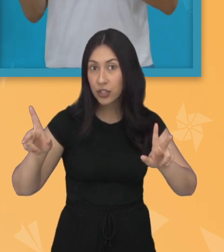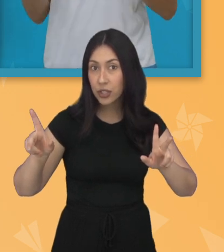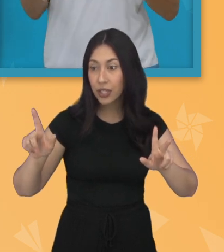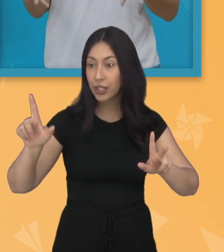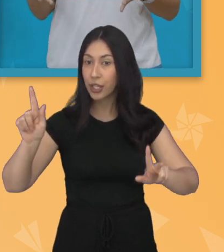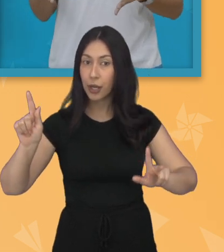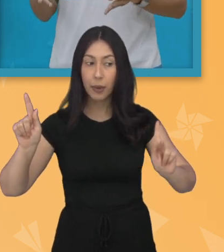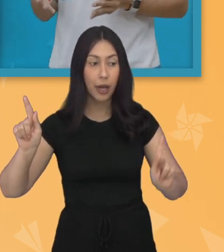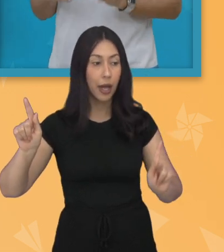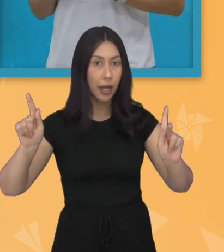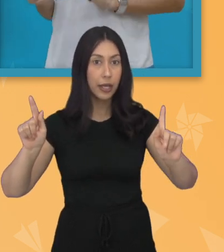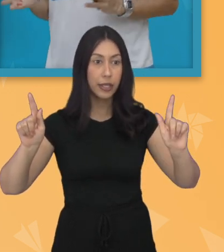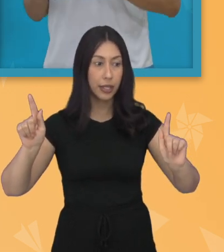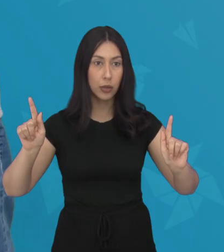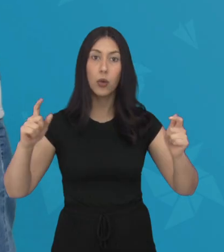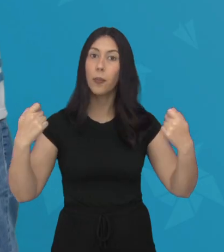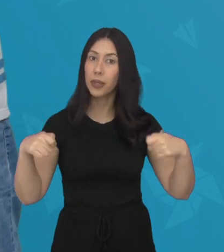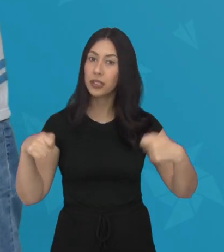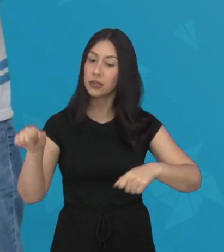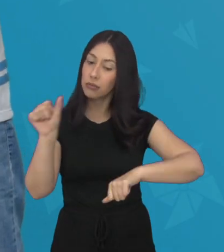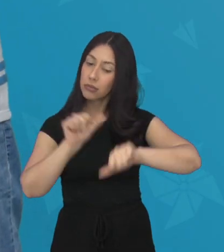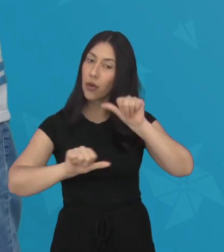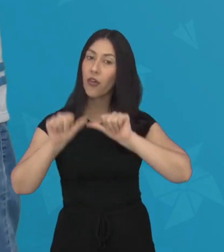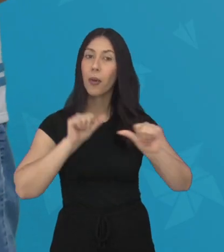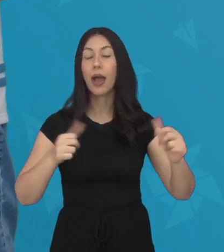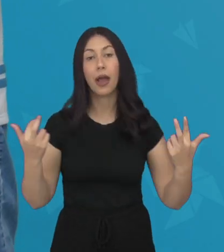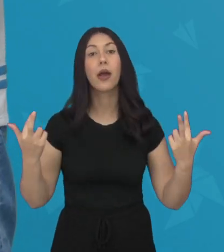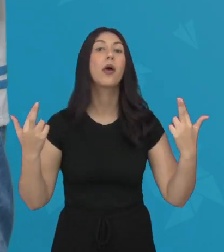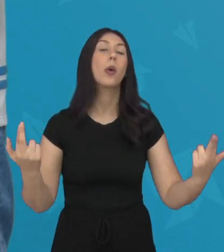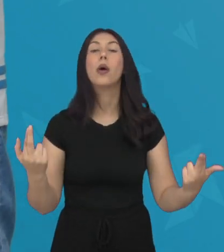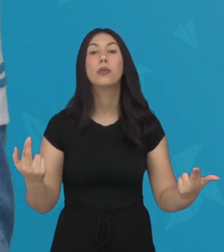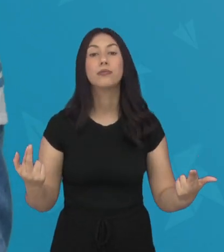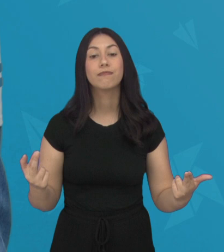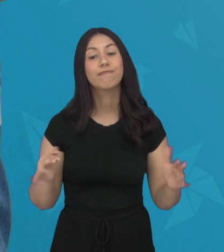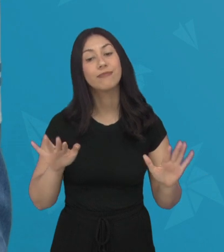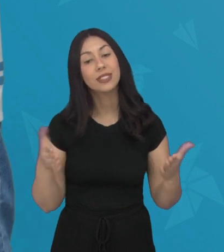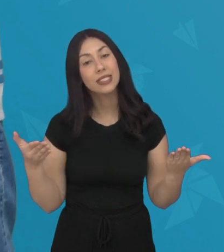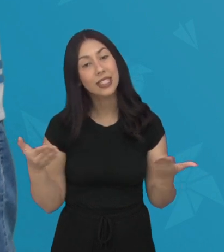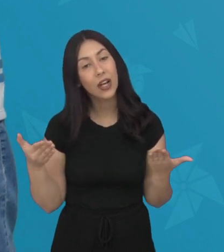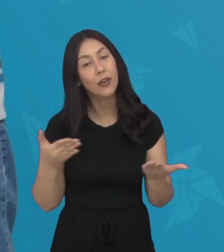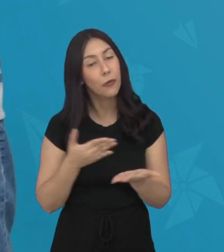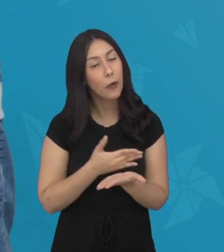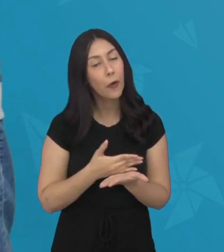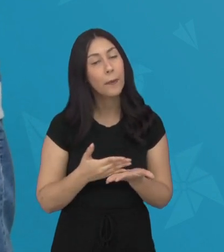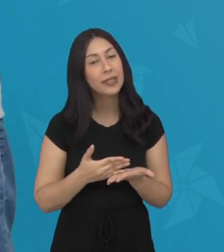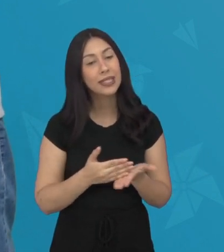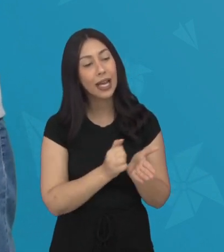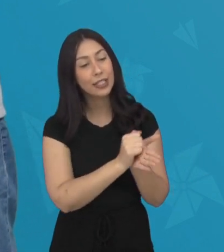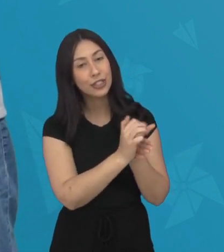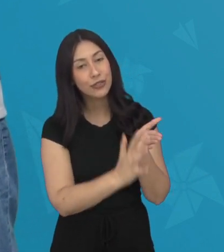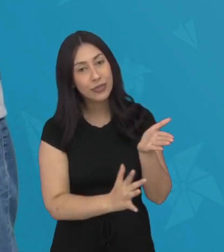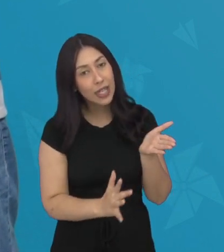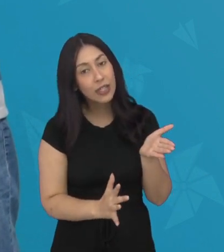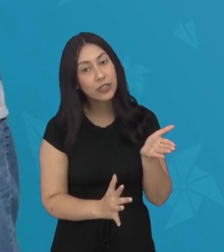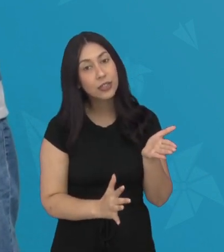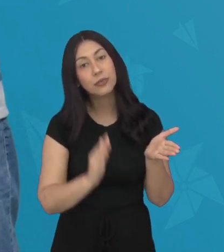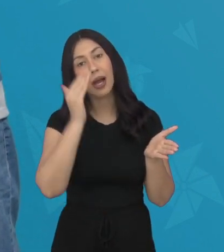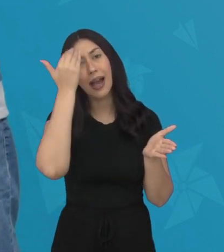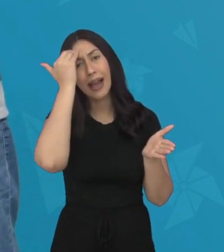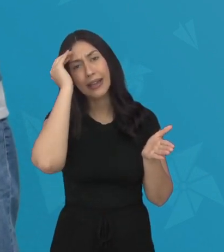fim, calcule a sua regra de 3 ali, bonitinho. A gente vai trabalhar alguns exercícios agora, mais pra frente, para a gente entender